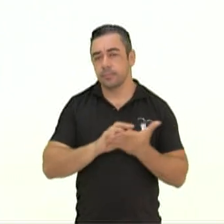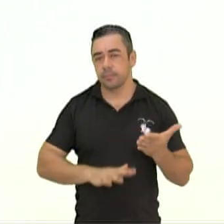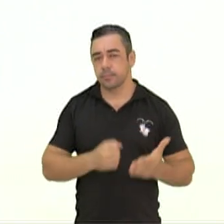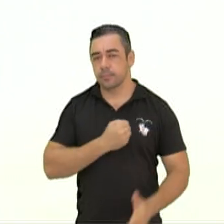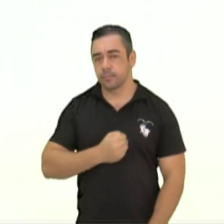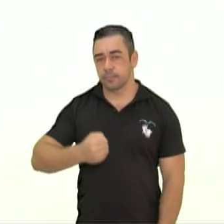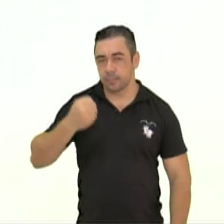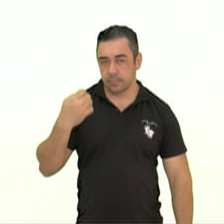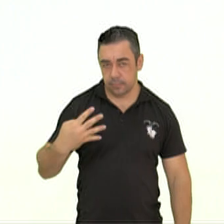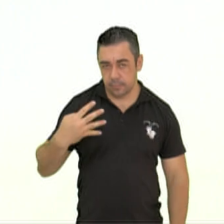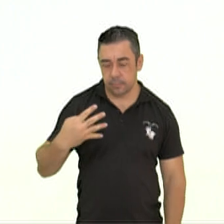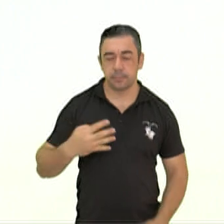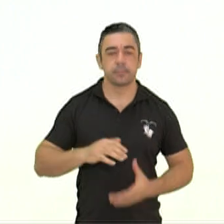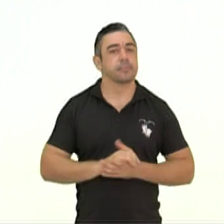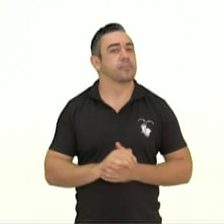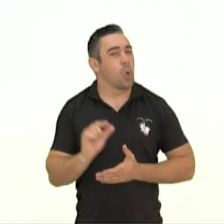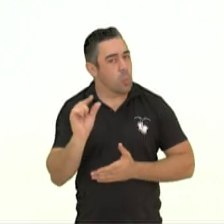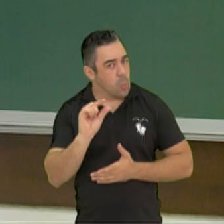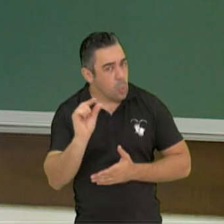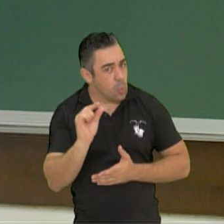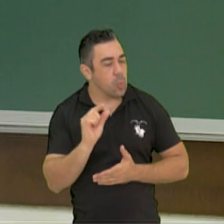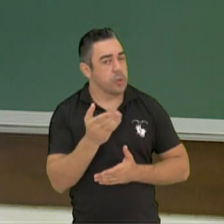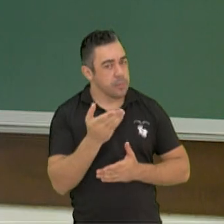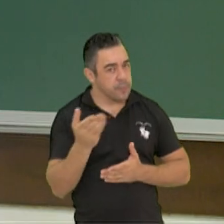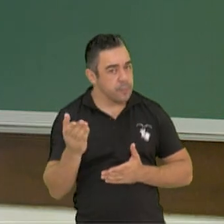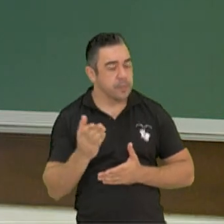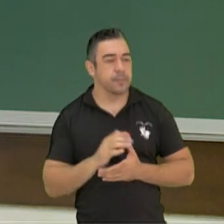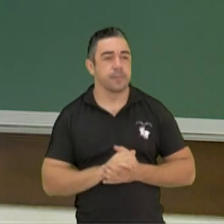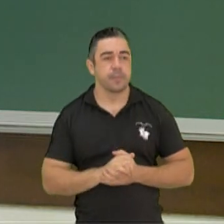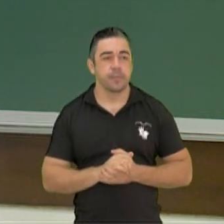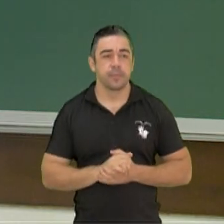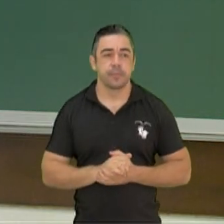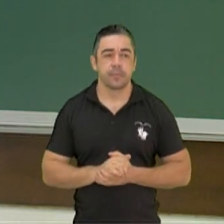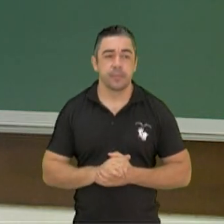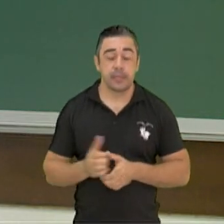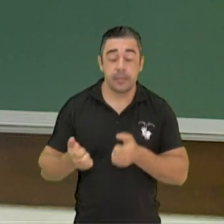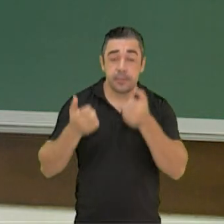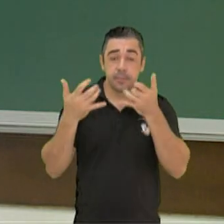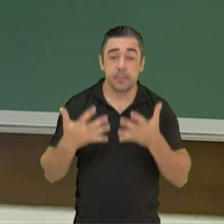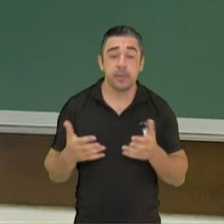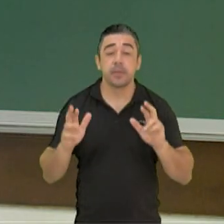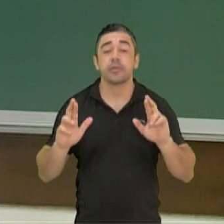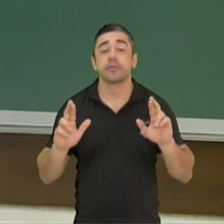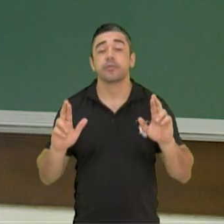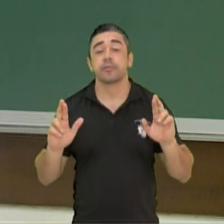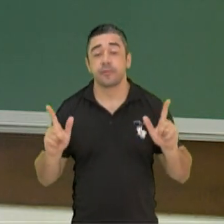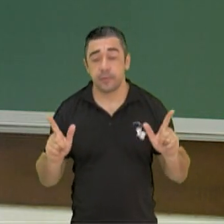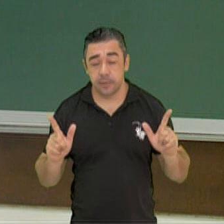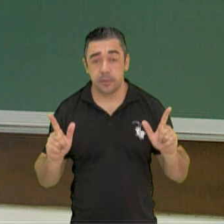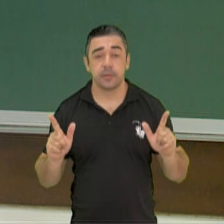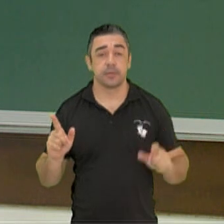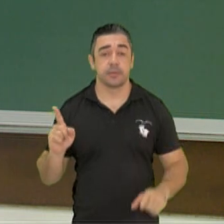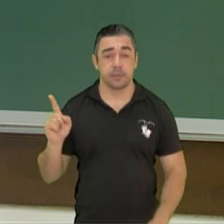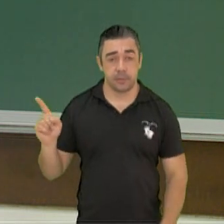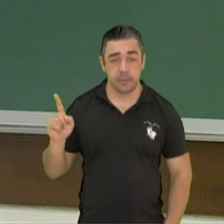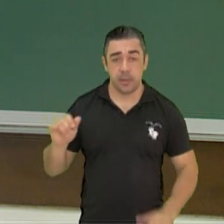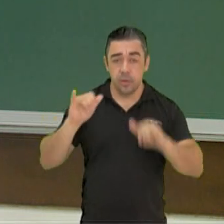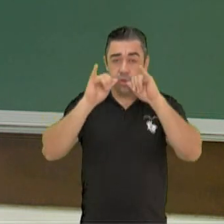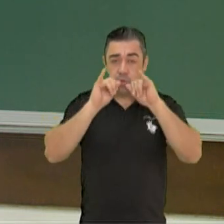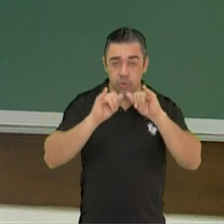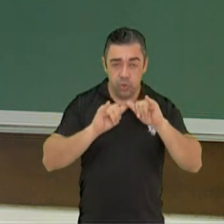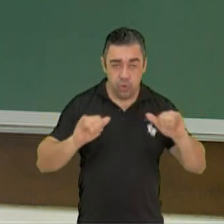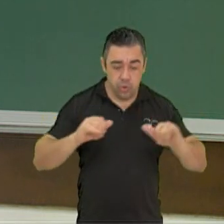Atividade 4, mais um pouquinho ali, ok? Explique qual a diferença entre